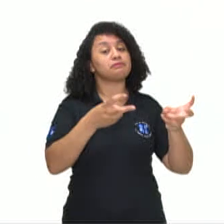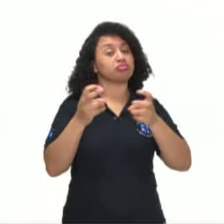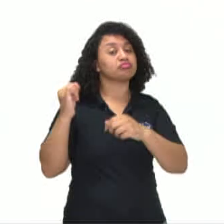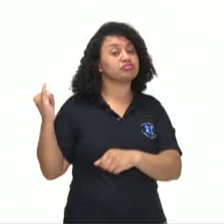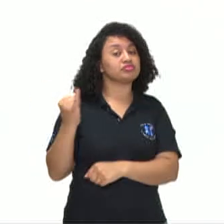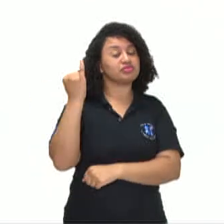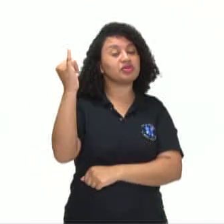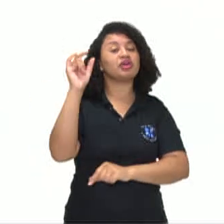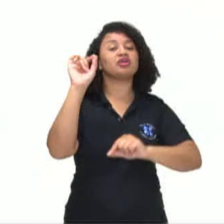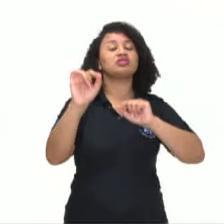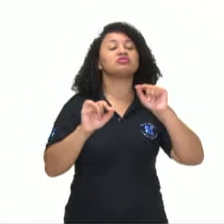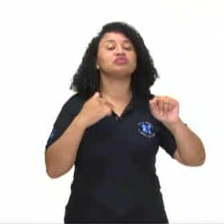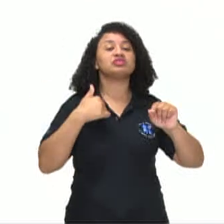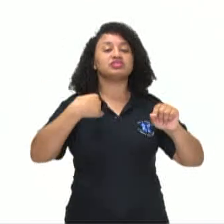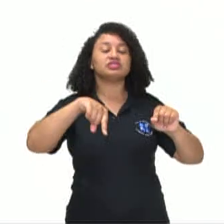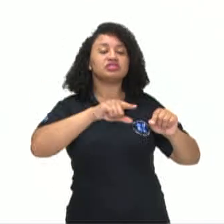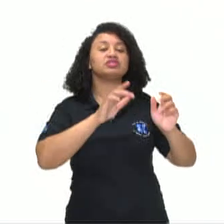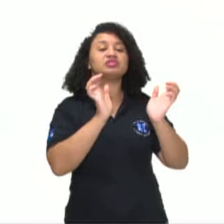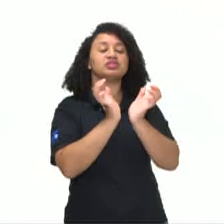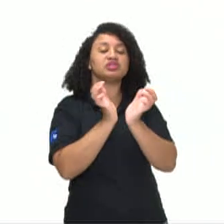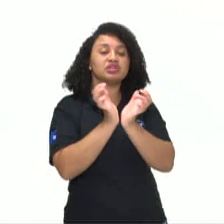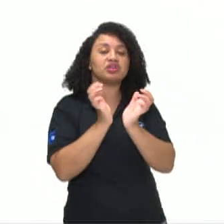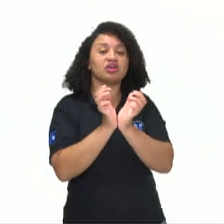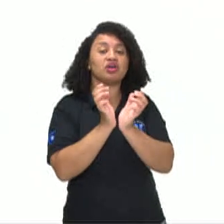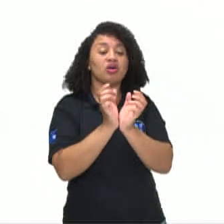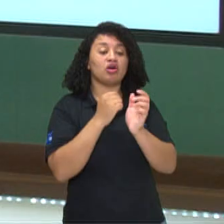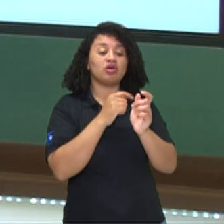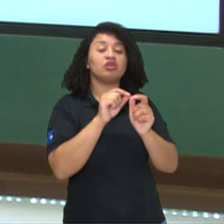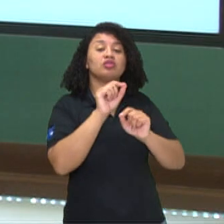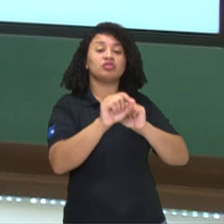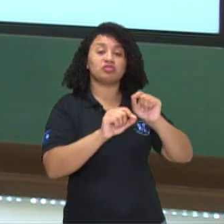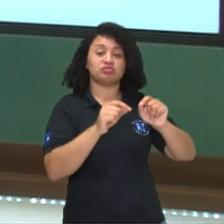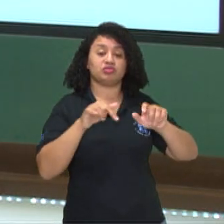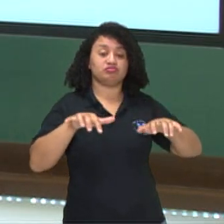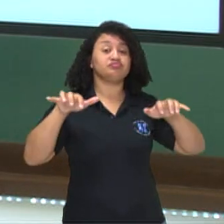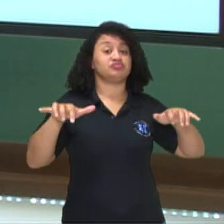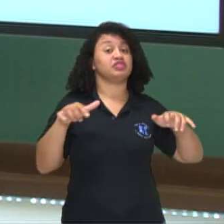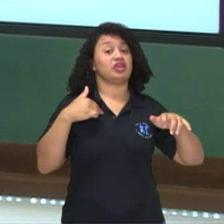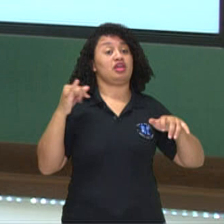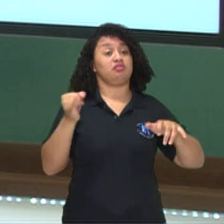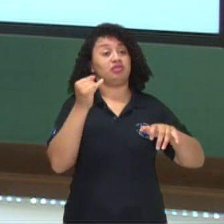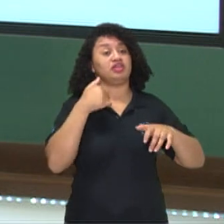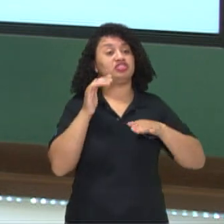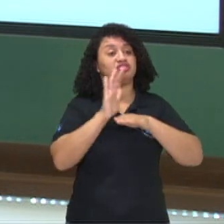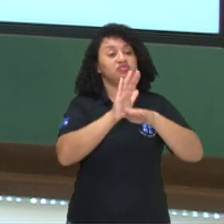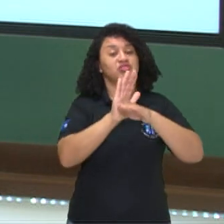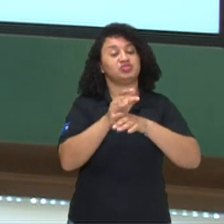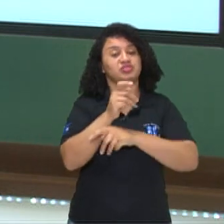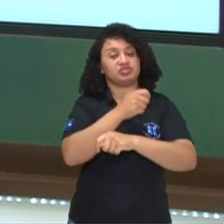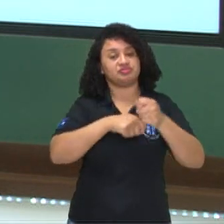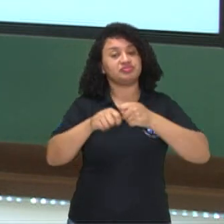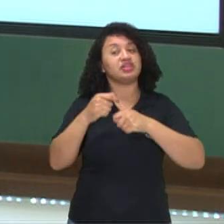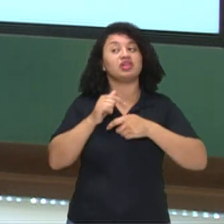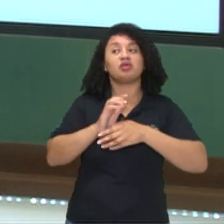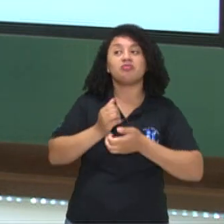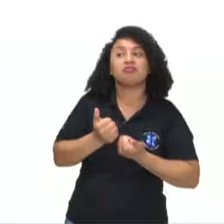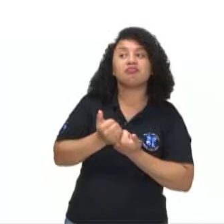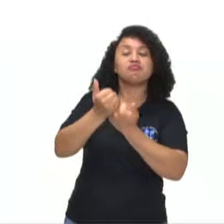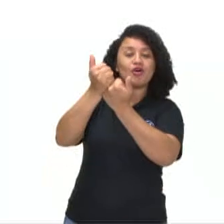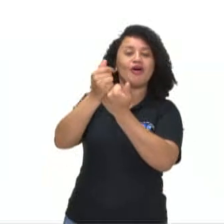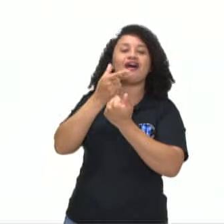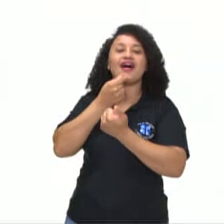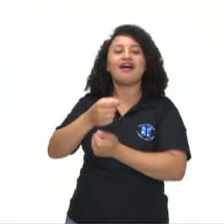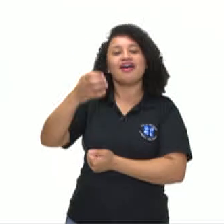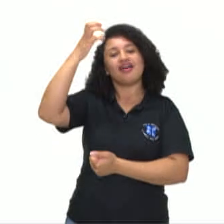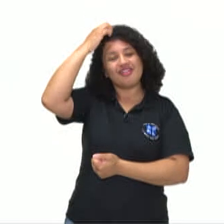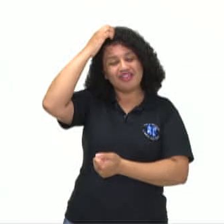da monarquia para o sucesso dos seus negócios. Passaram, portanto, a apoiar o rei por meio de doações